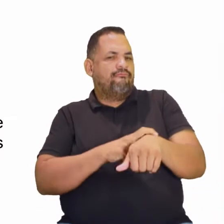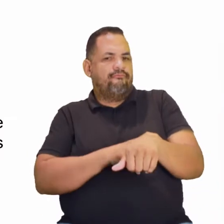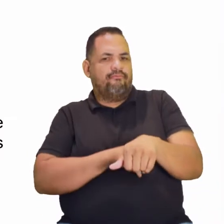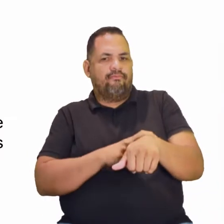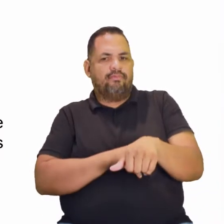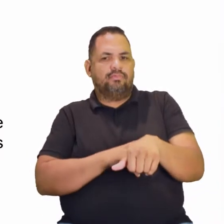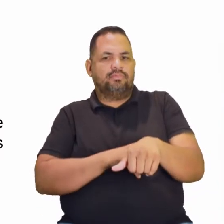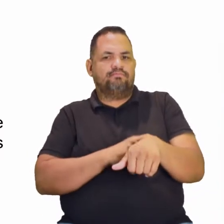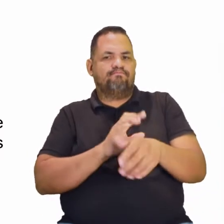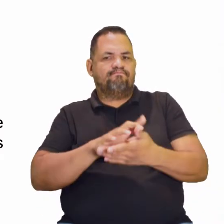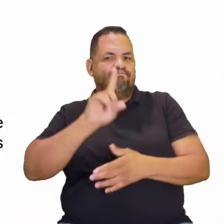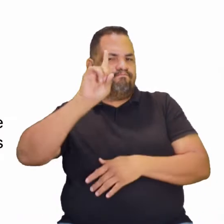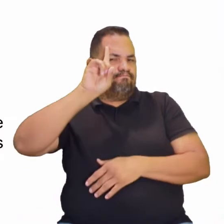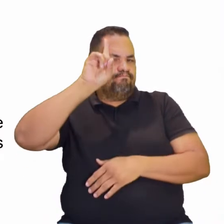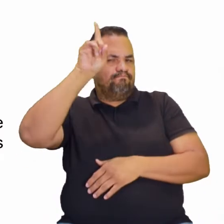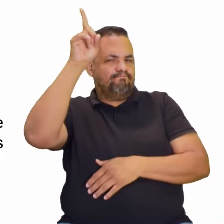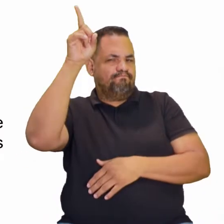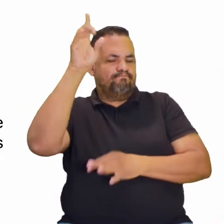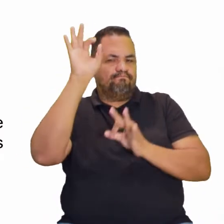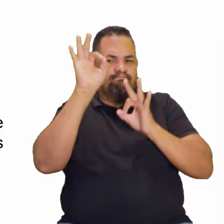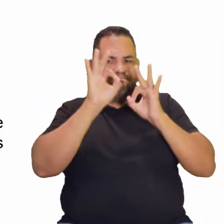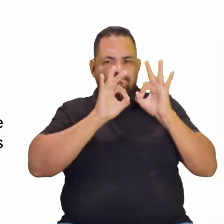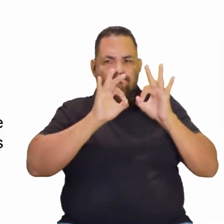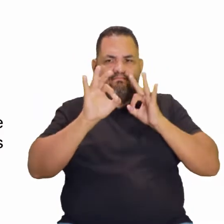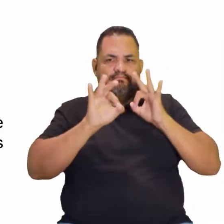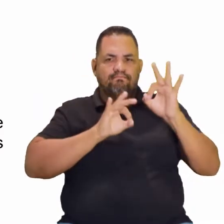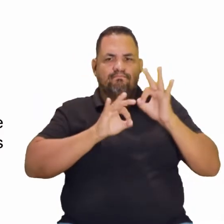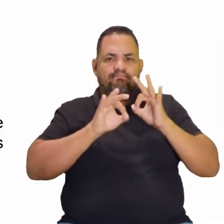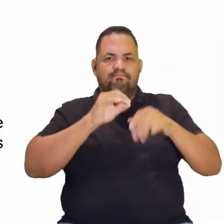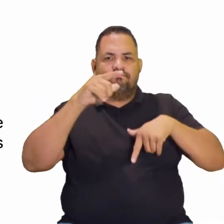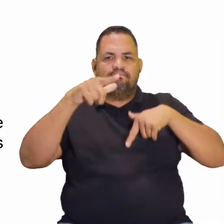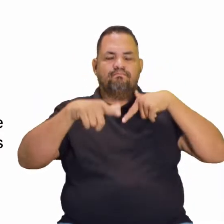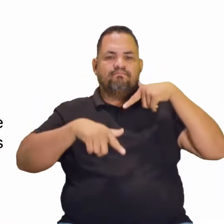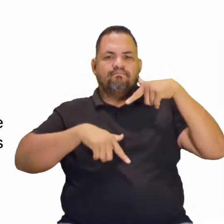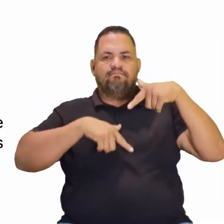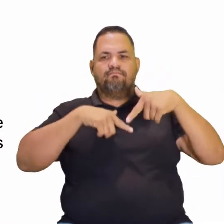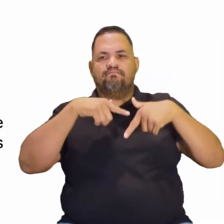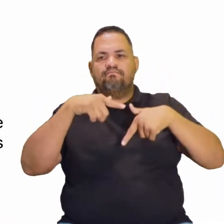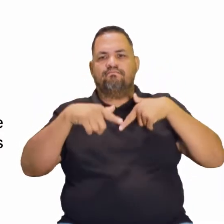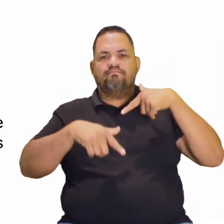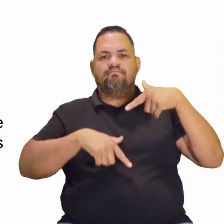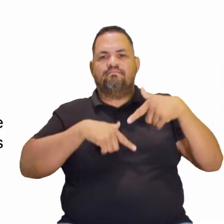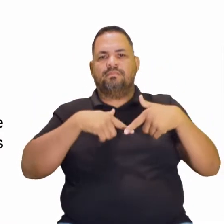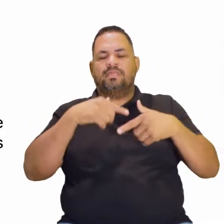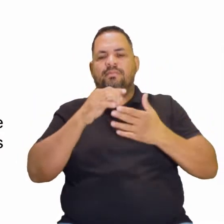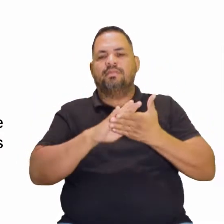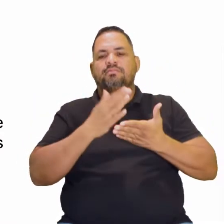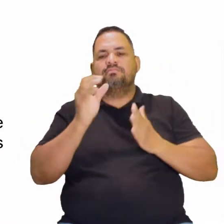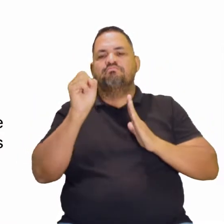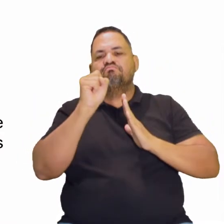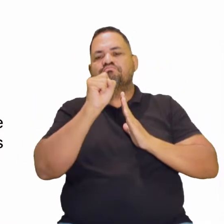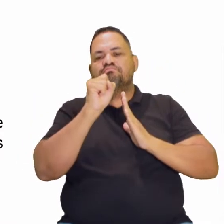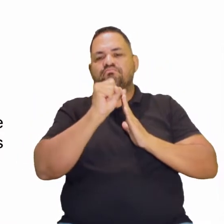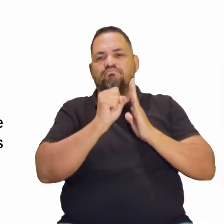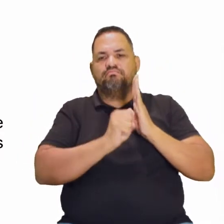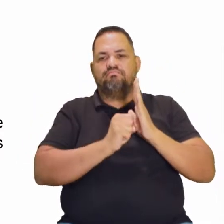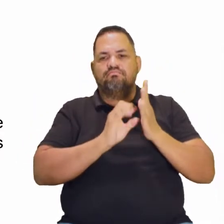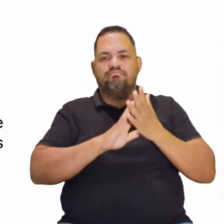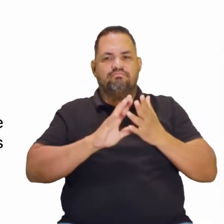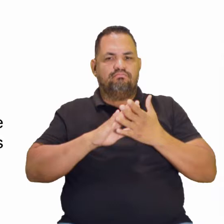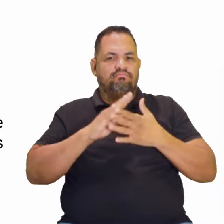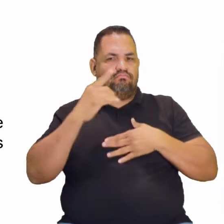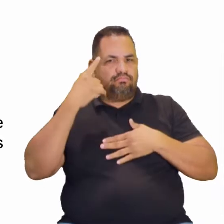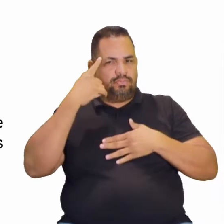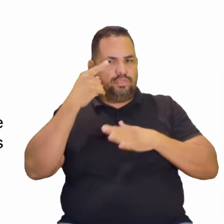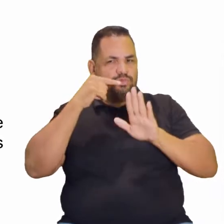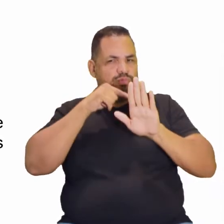nervoso e uma intelectualidade apurada a serviço do seu século. A ilusão que